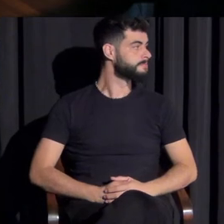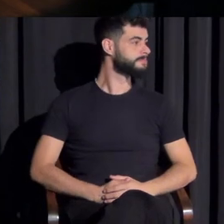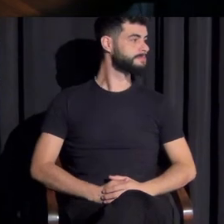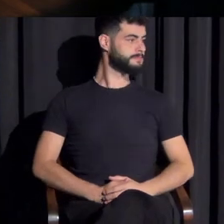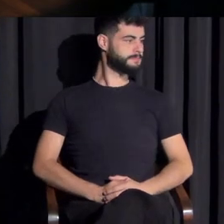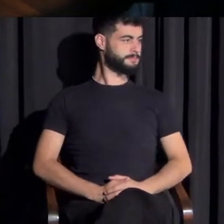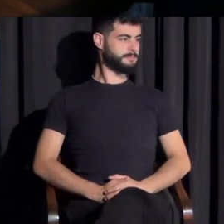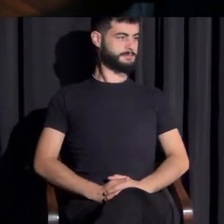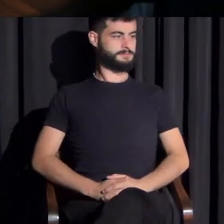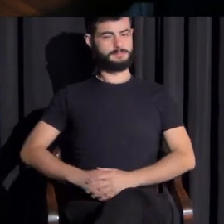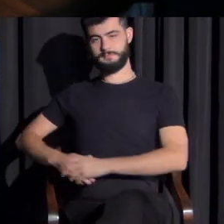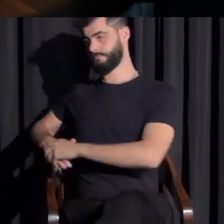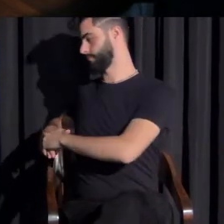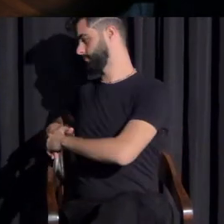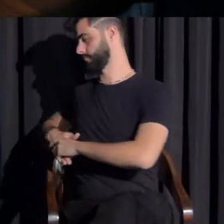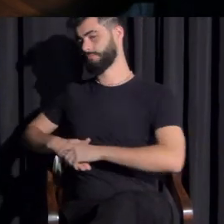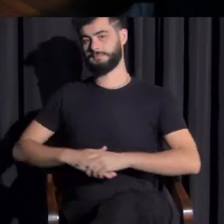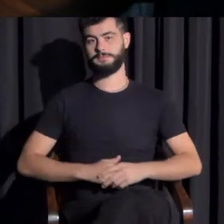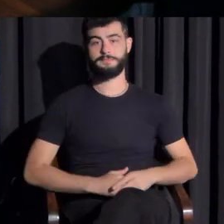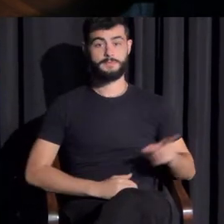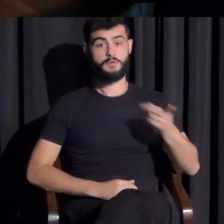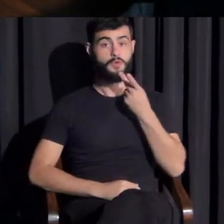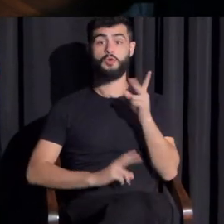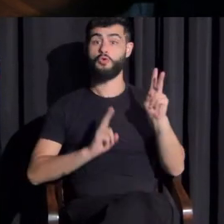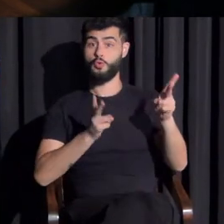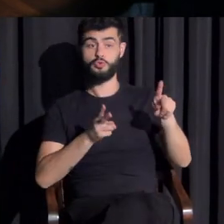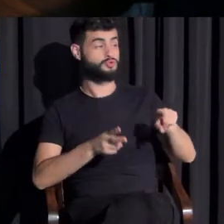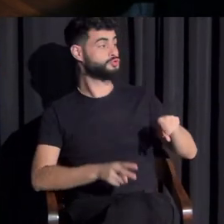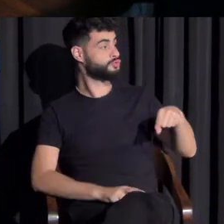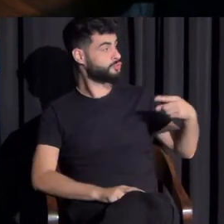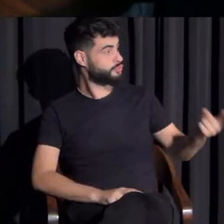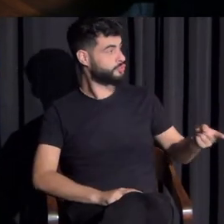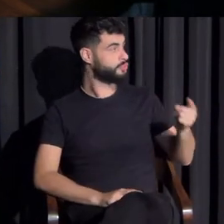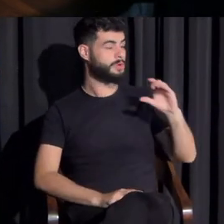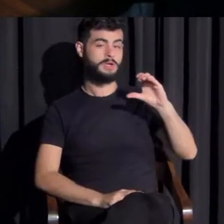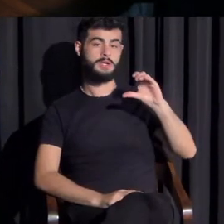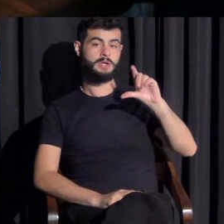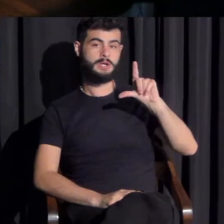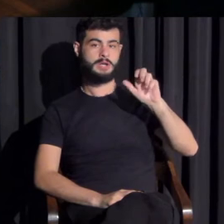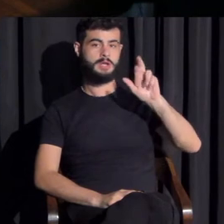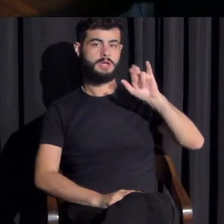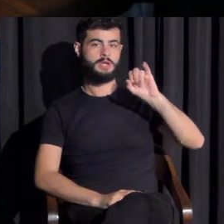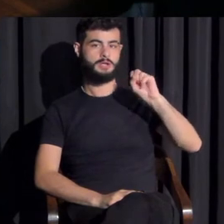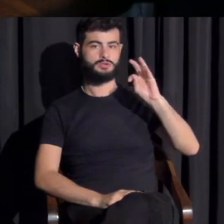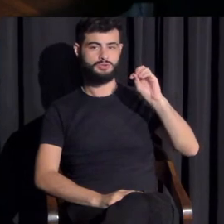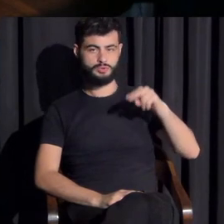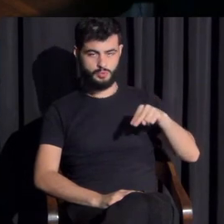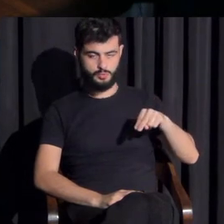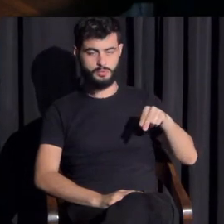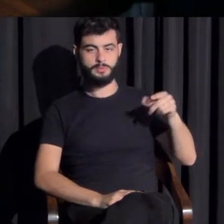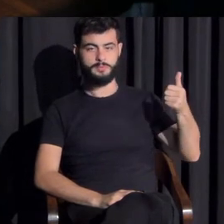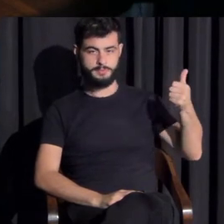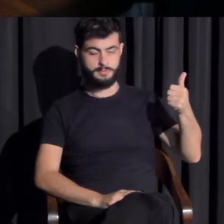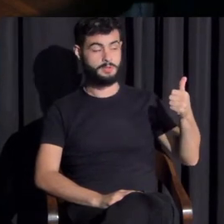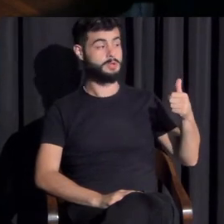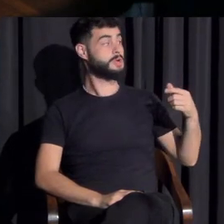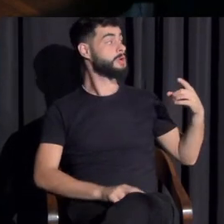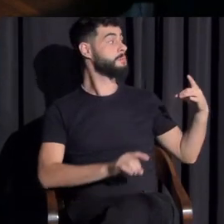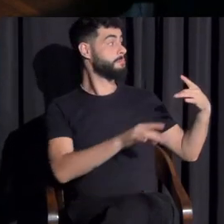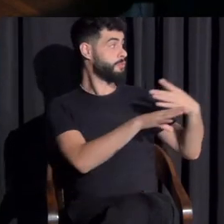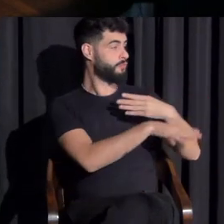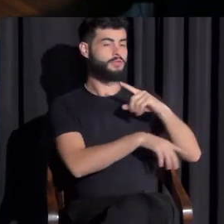E aí, seguindo, a gente já dá um encaminhamento ali para o Clériston dos Anjos, e, na sequência, a gente abre para a gente bater um